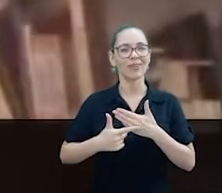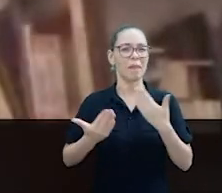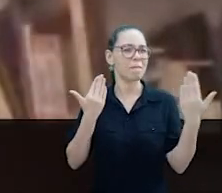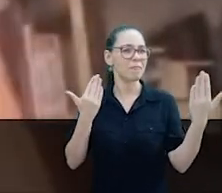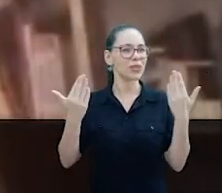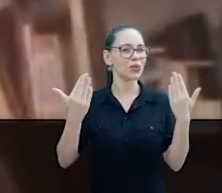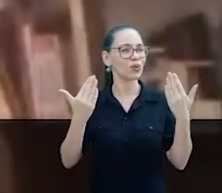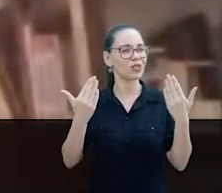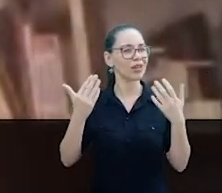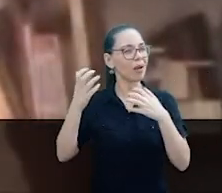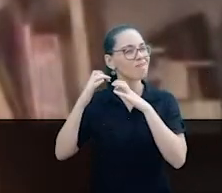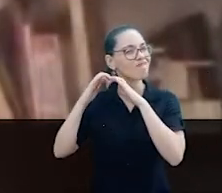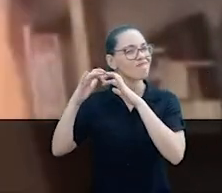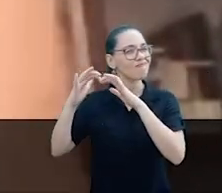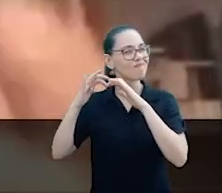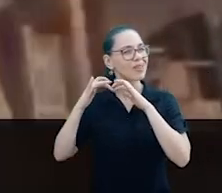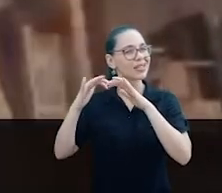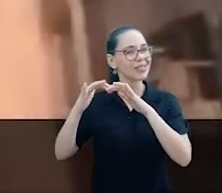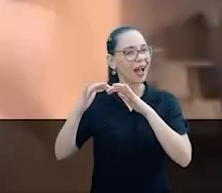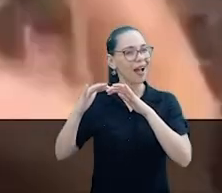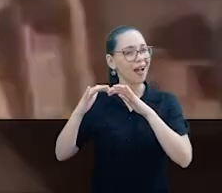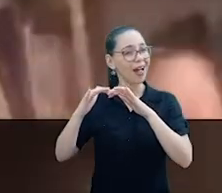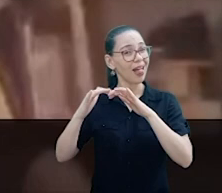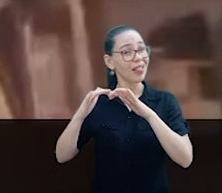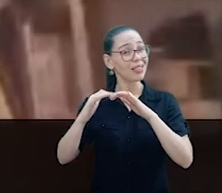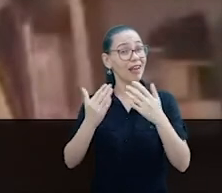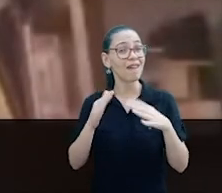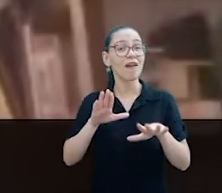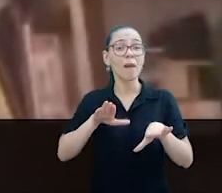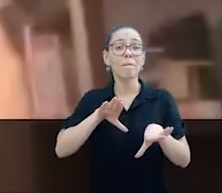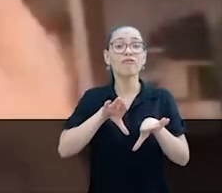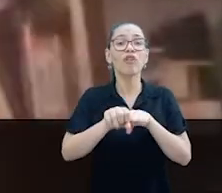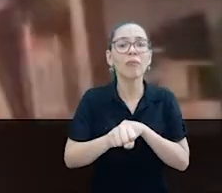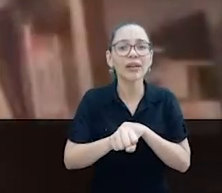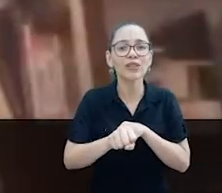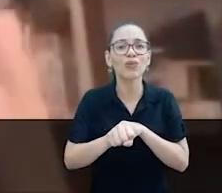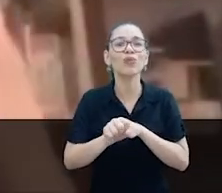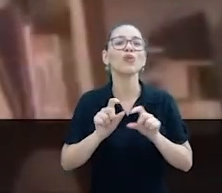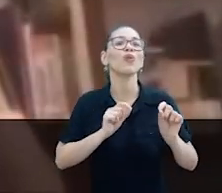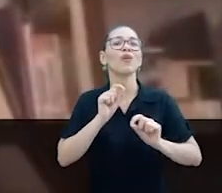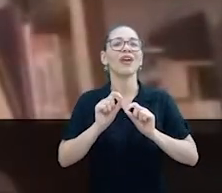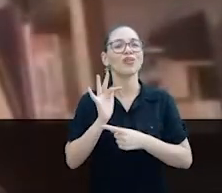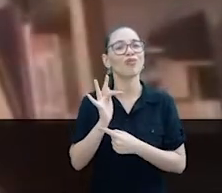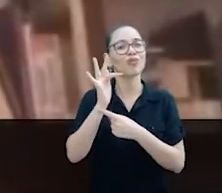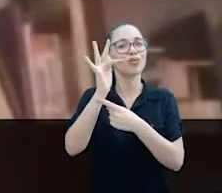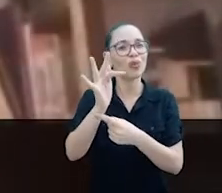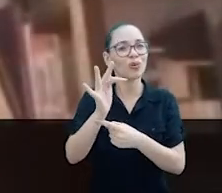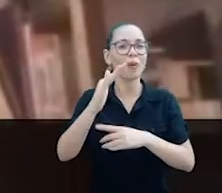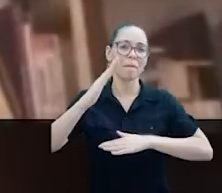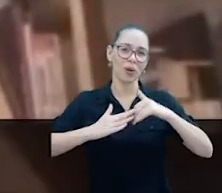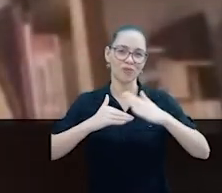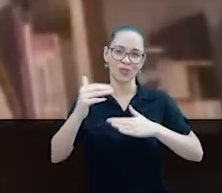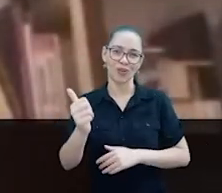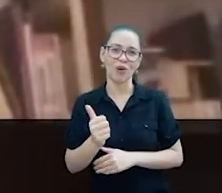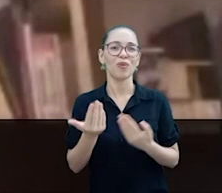ter o papel de incentivar a discussão, a reflexão dos direitos humanos na formação dos psicólogos,